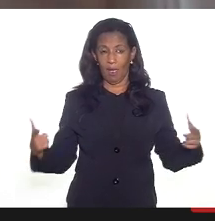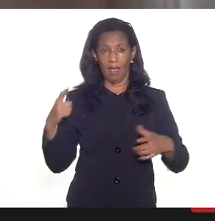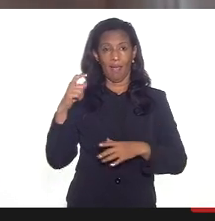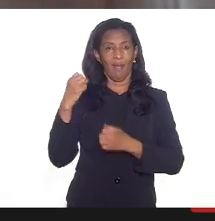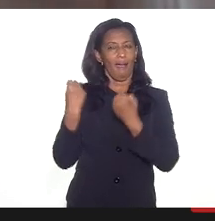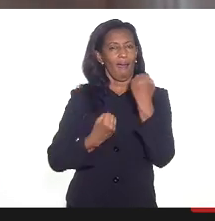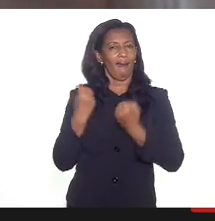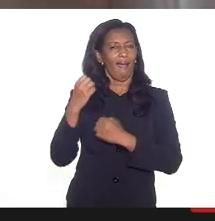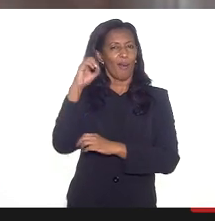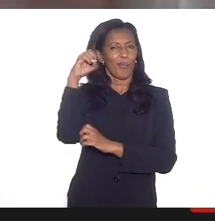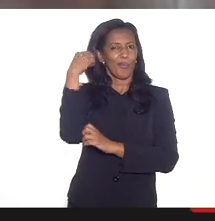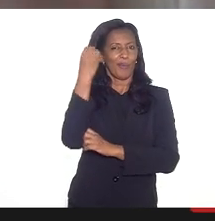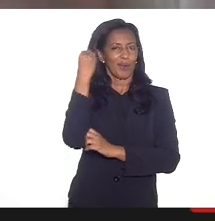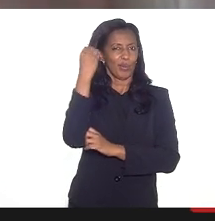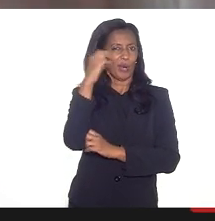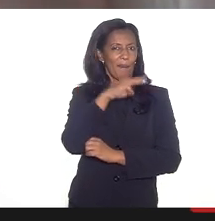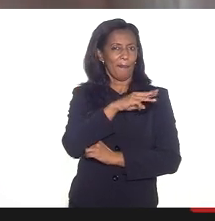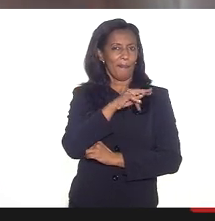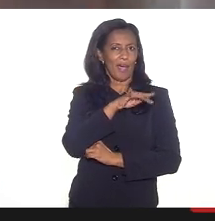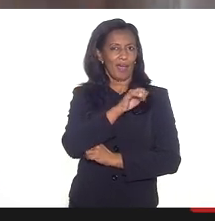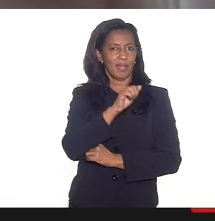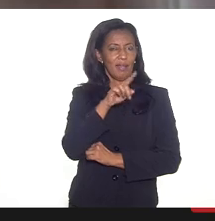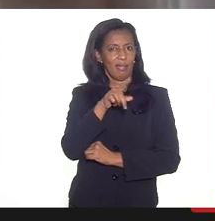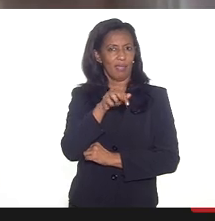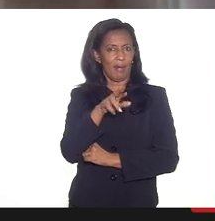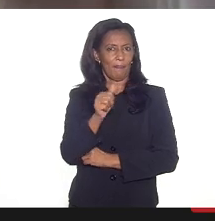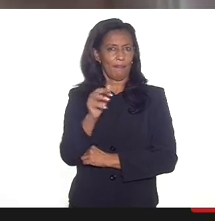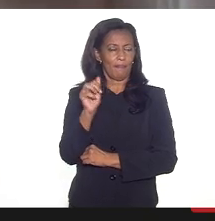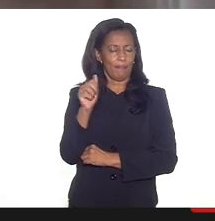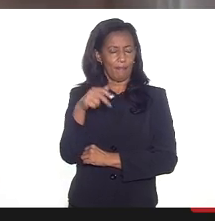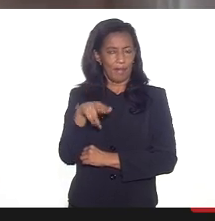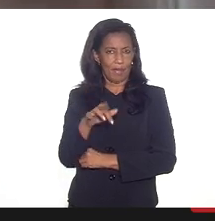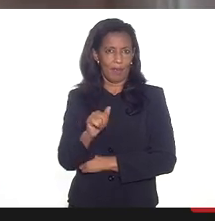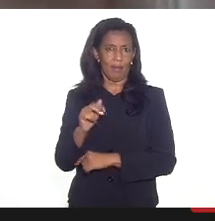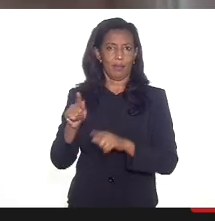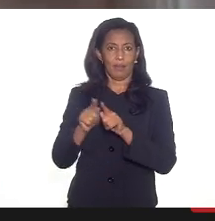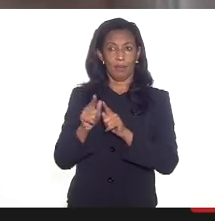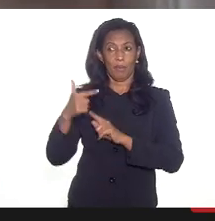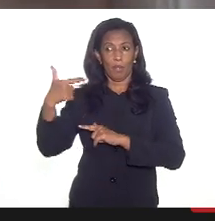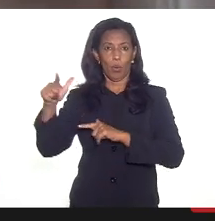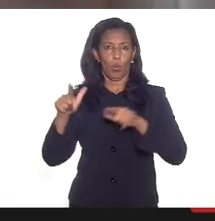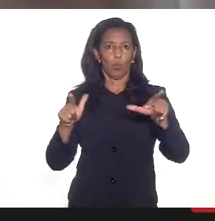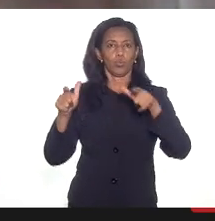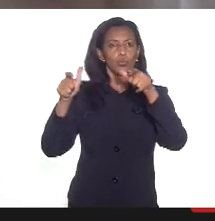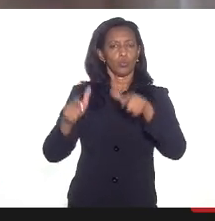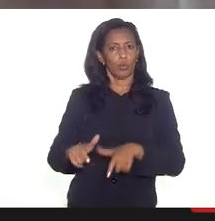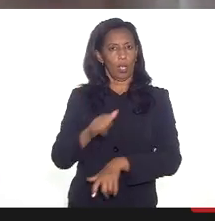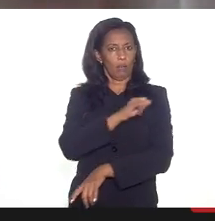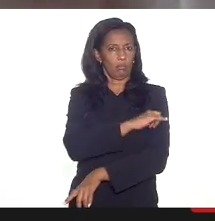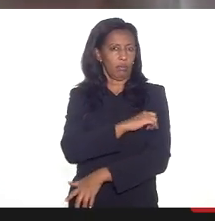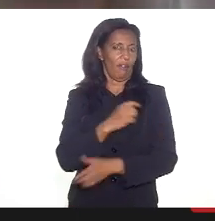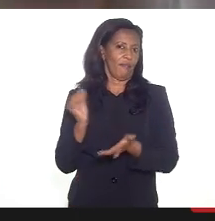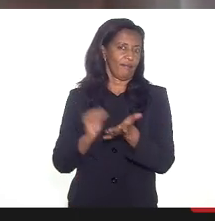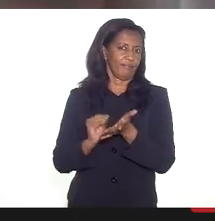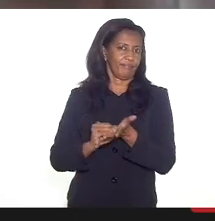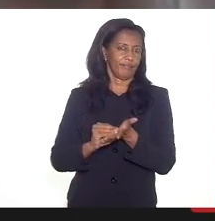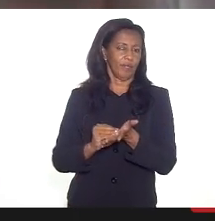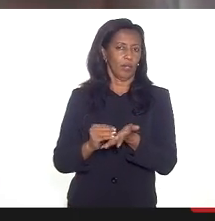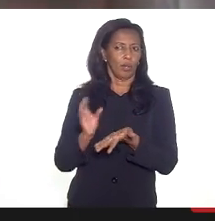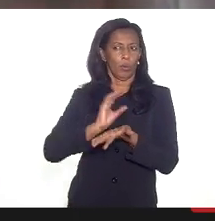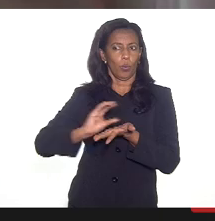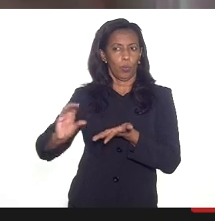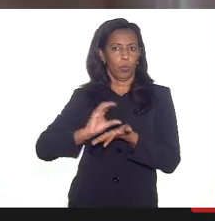da Penha em outros locais do estado do Rio de Janeiro. Acredito que isso também passe por uma questão de investimento, né, do